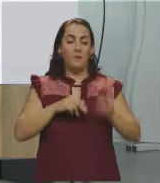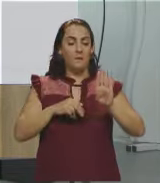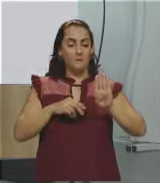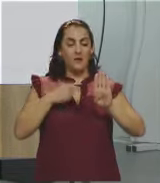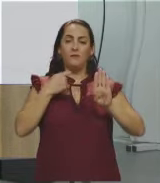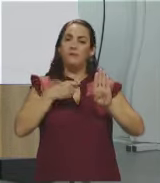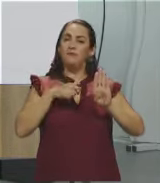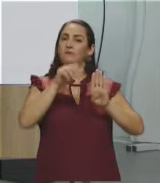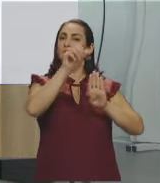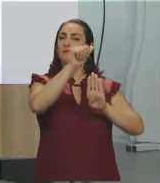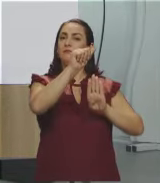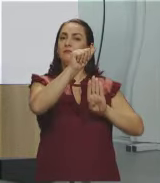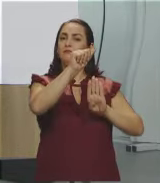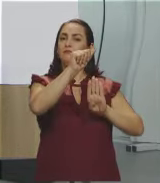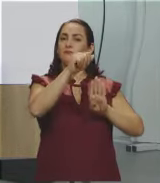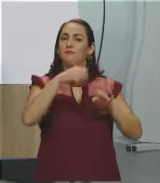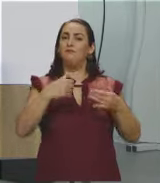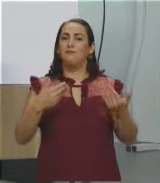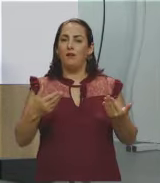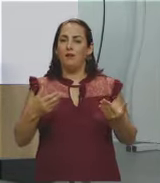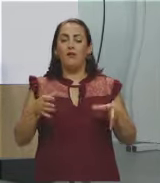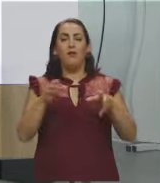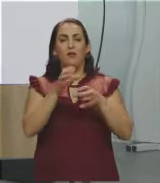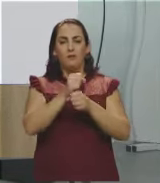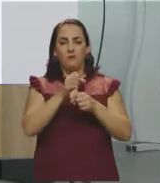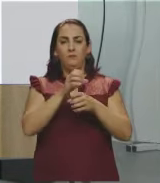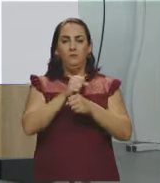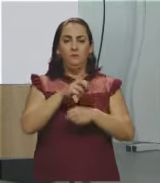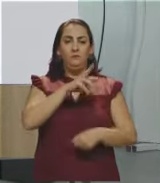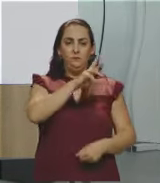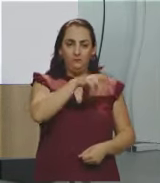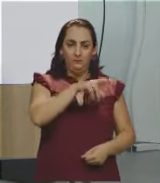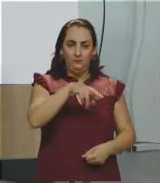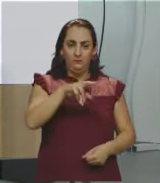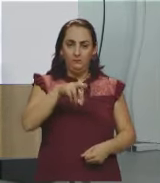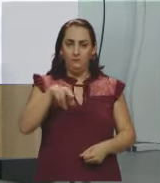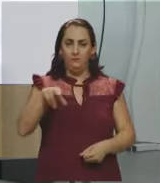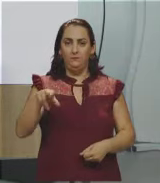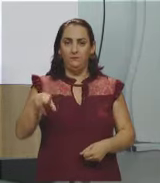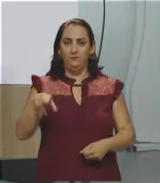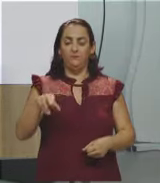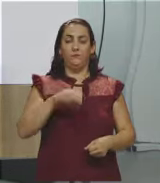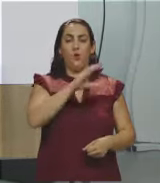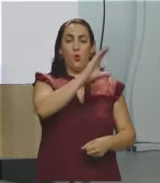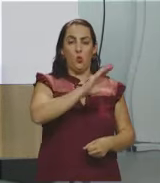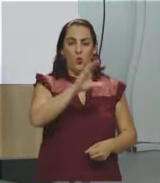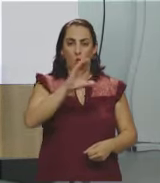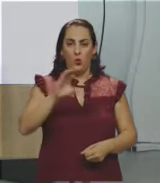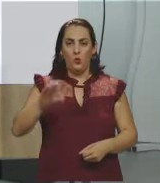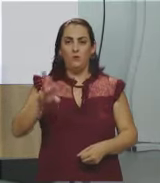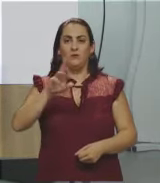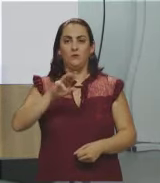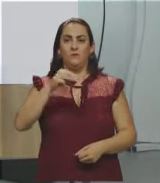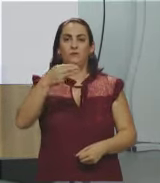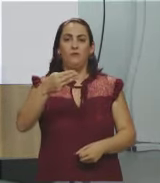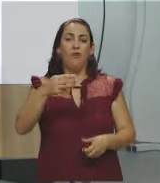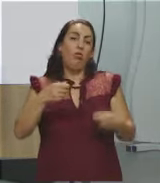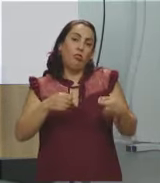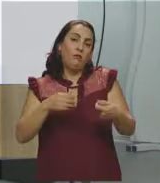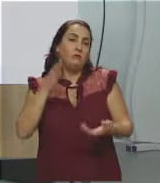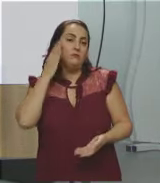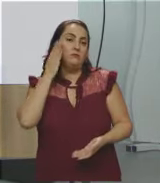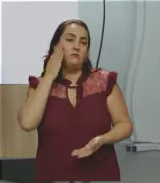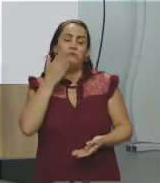isso. Tá? Para a gente calcular a corrente sobre R3, eu primeiro precisava descobrir qual é a corrente total no meu